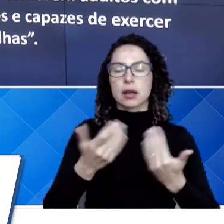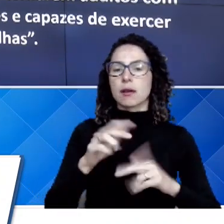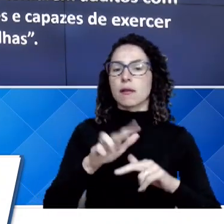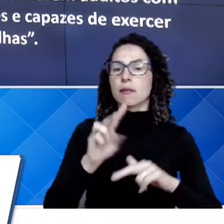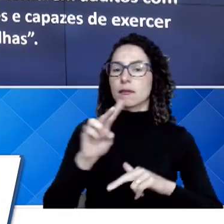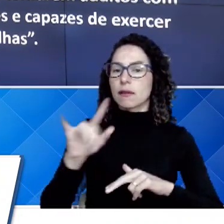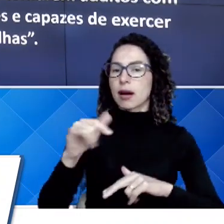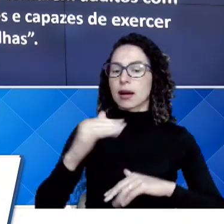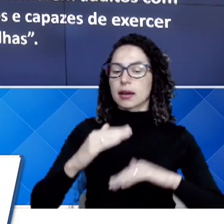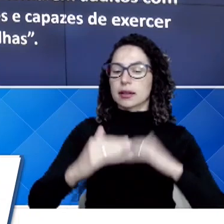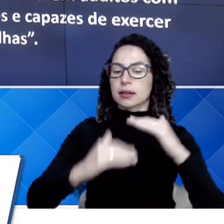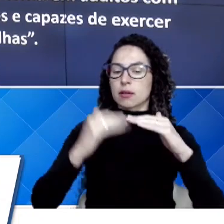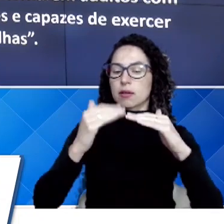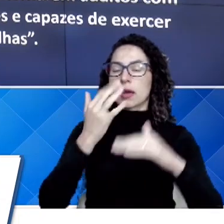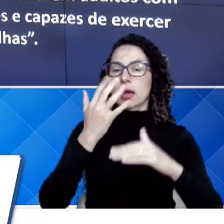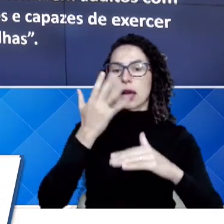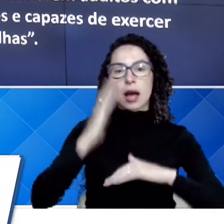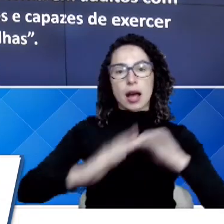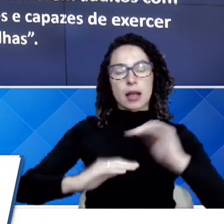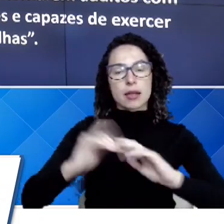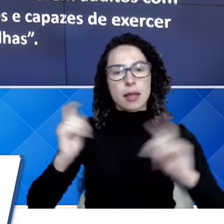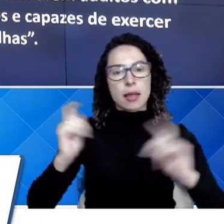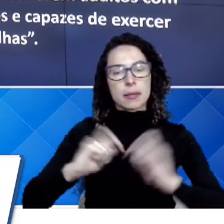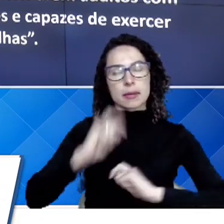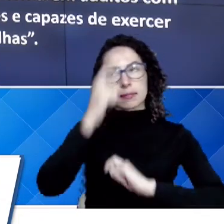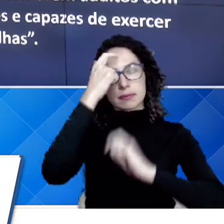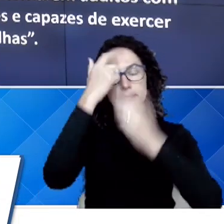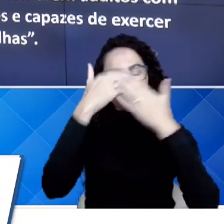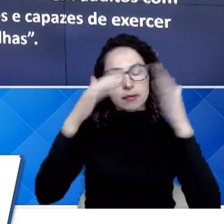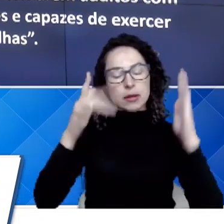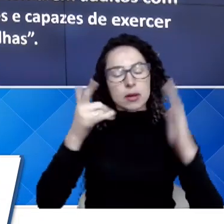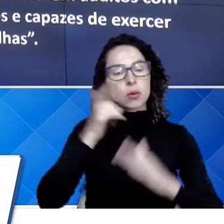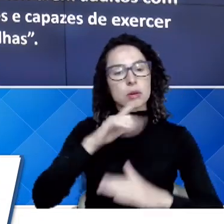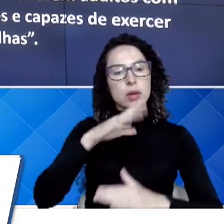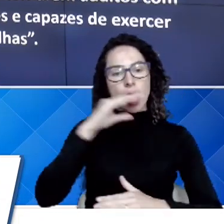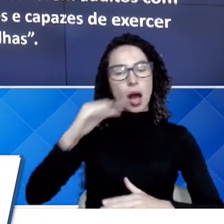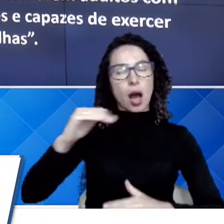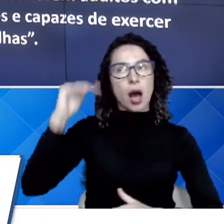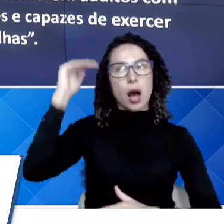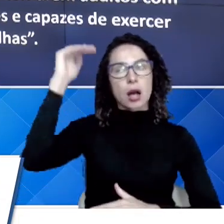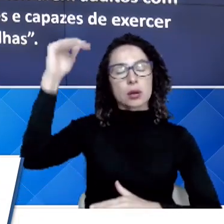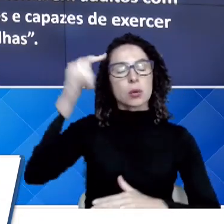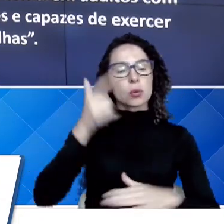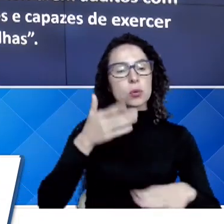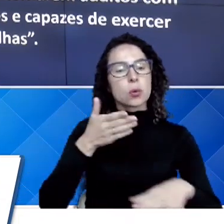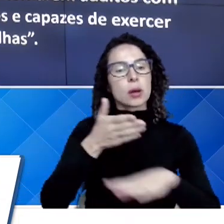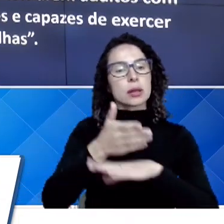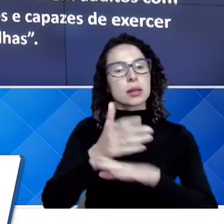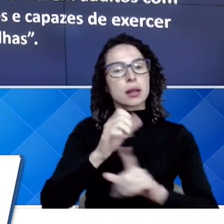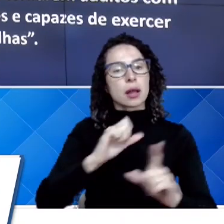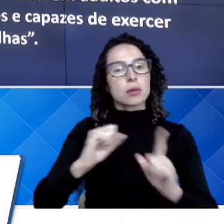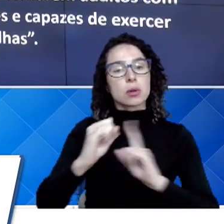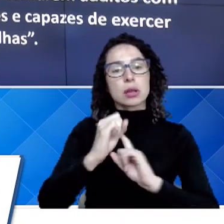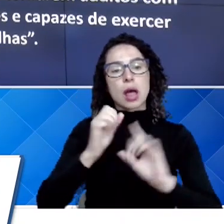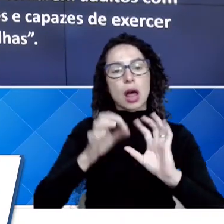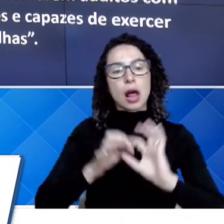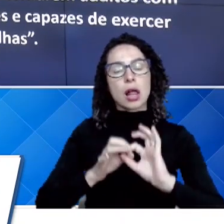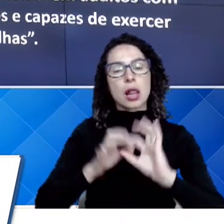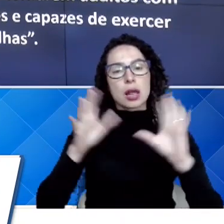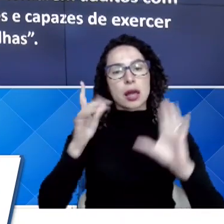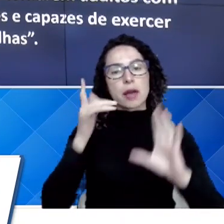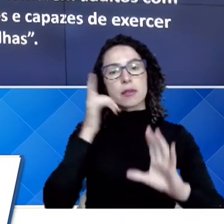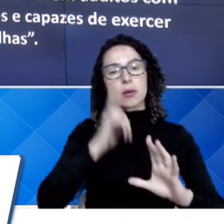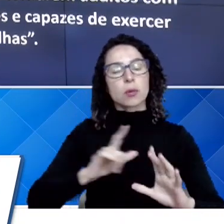dessas crianças com o intuito de se tornarem adultos com oportunidades sociais, livres e capazes de exercer